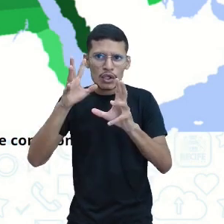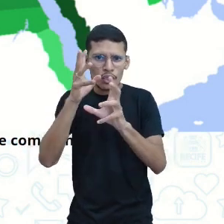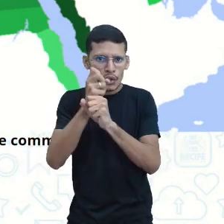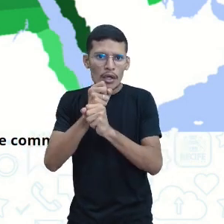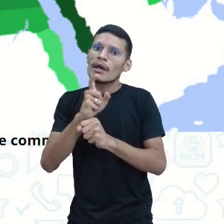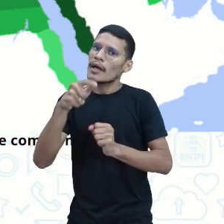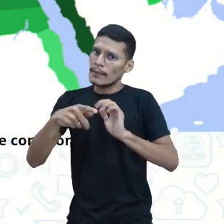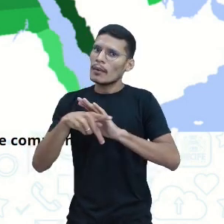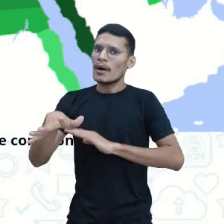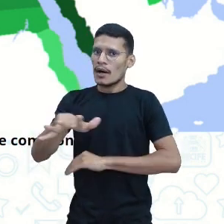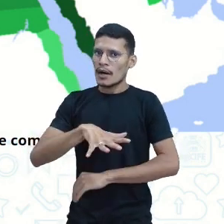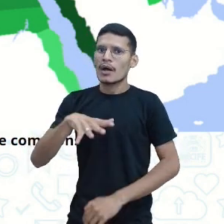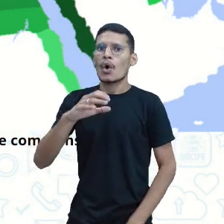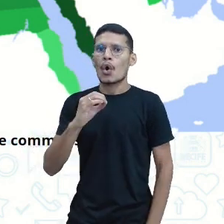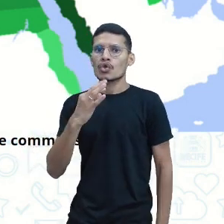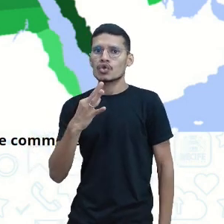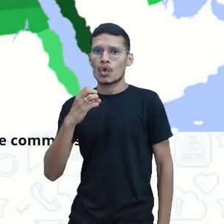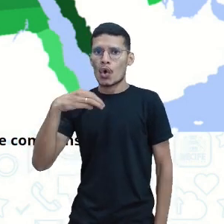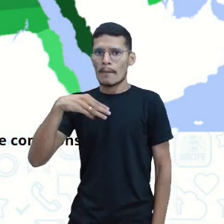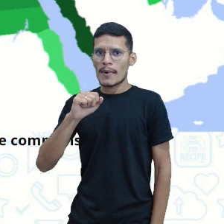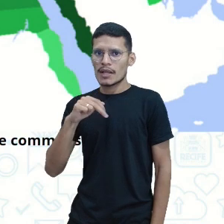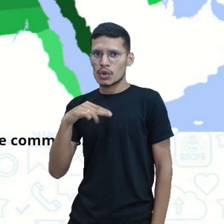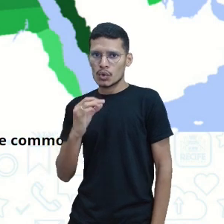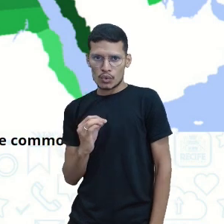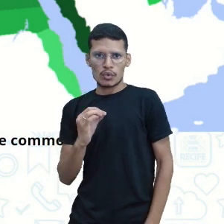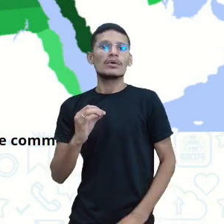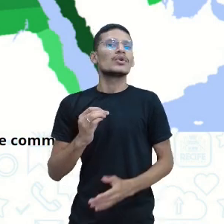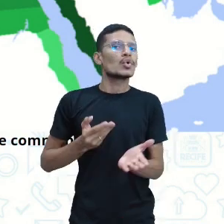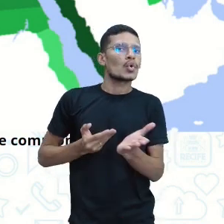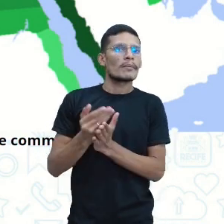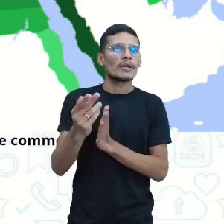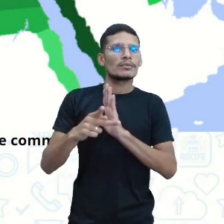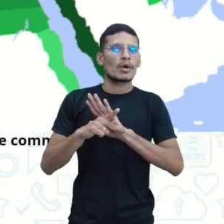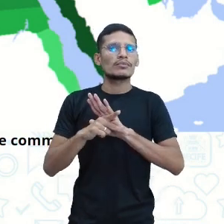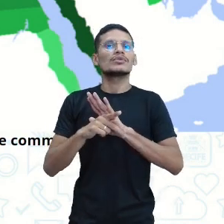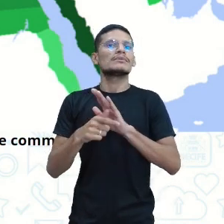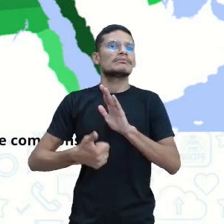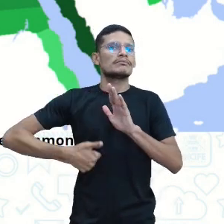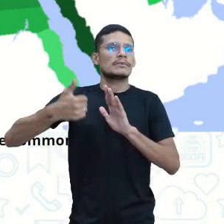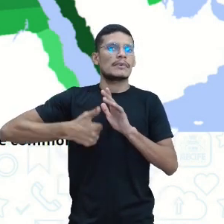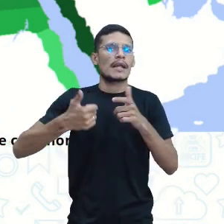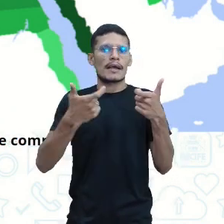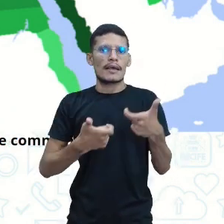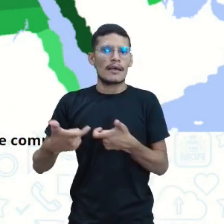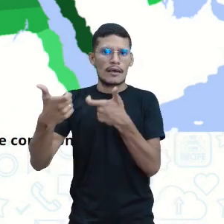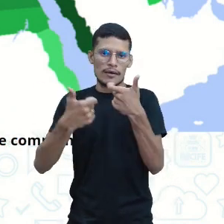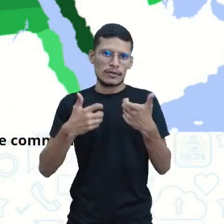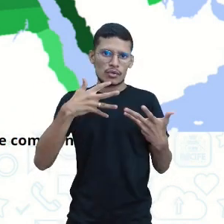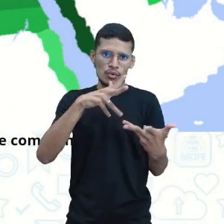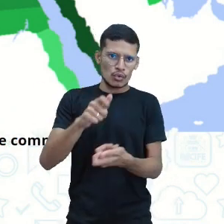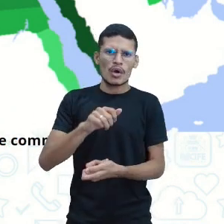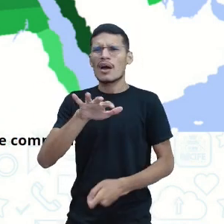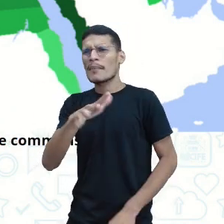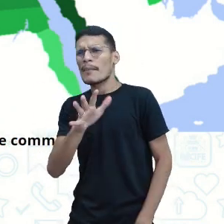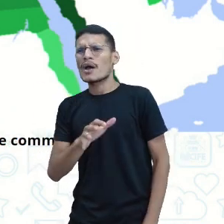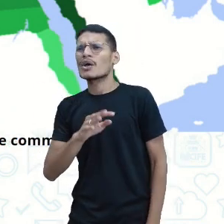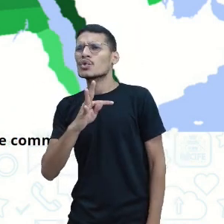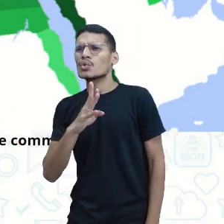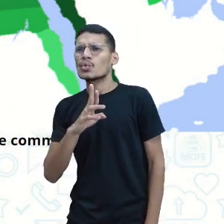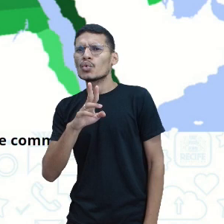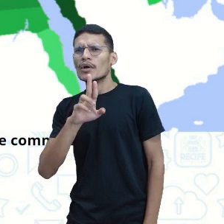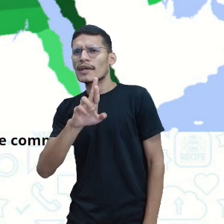era o que compreendia o Império Otomano no início da Primeira Guerra Mundial. É basicamente o que hoje é a Turquia,